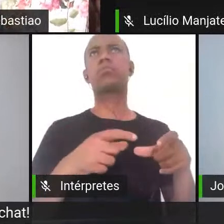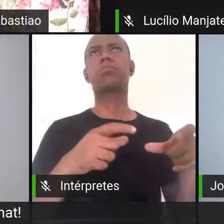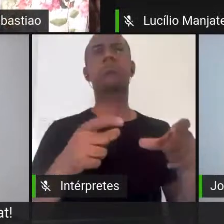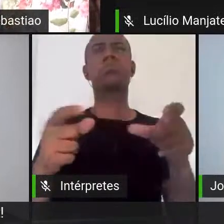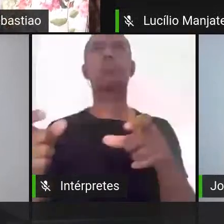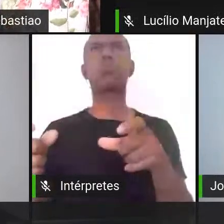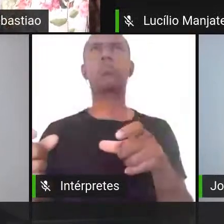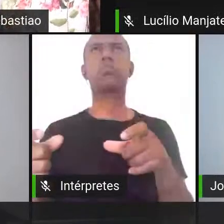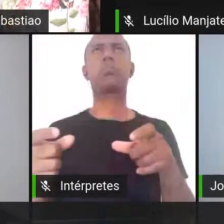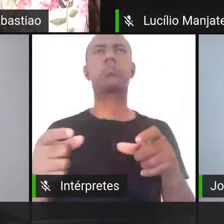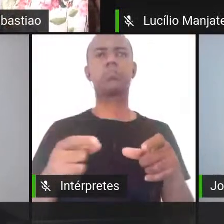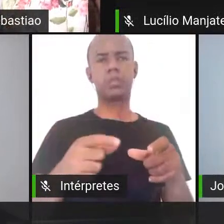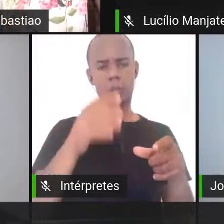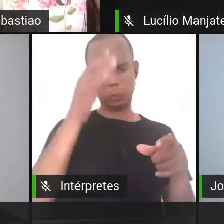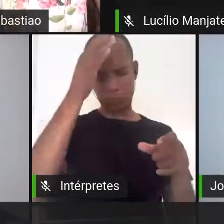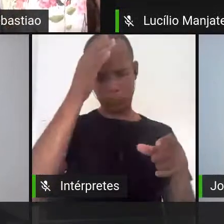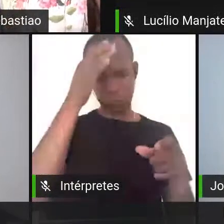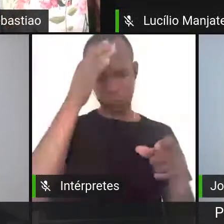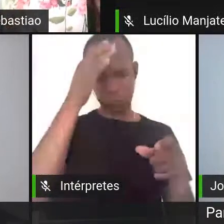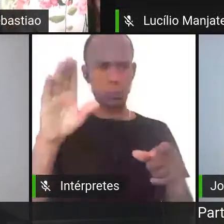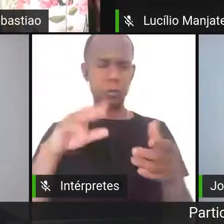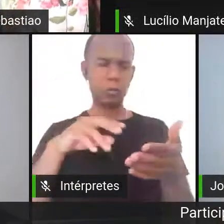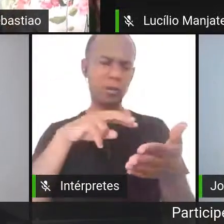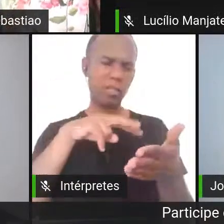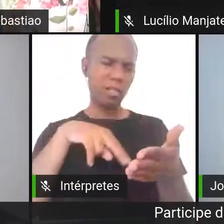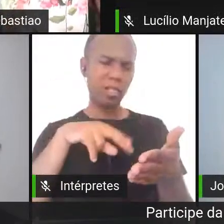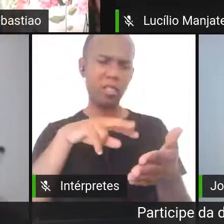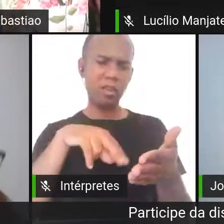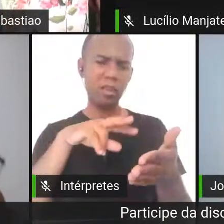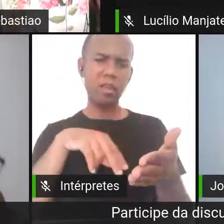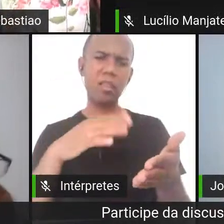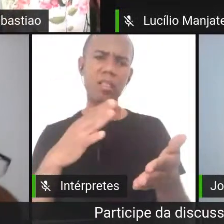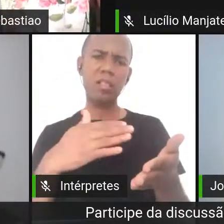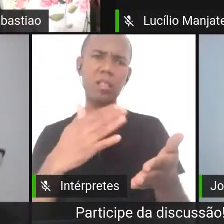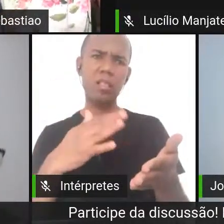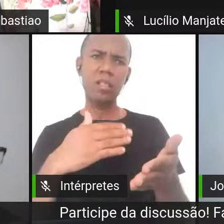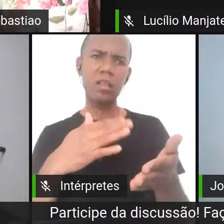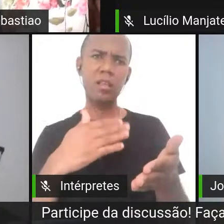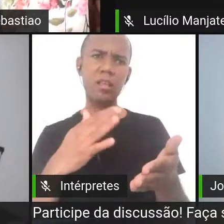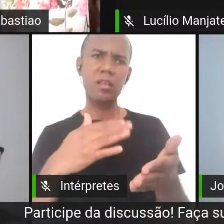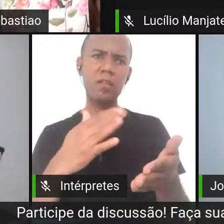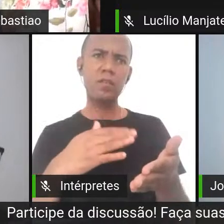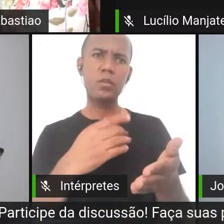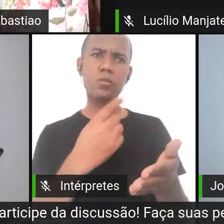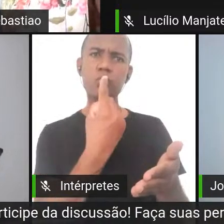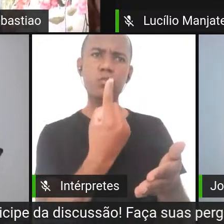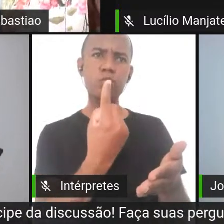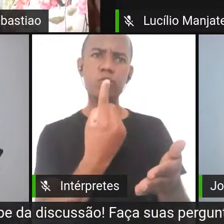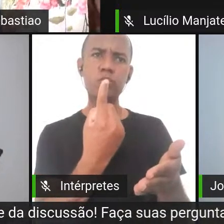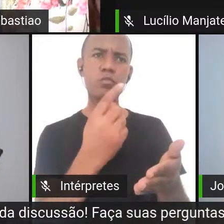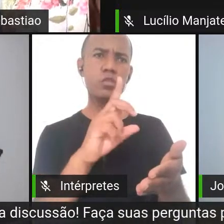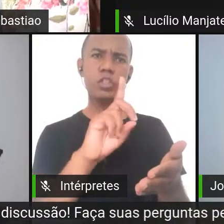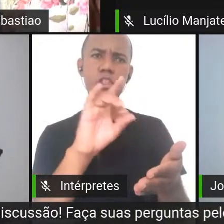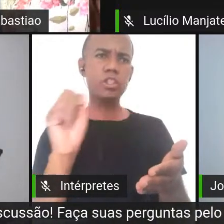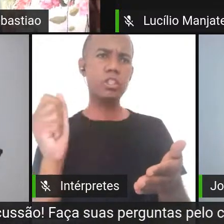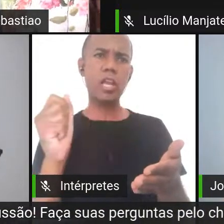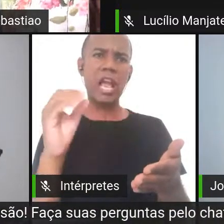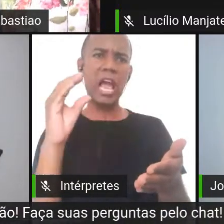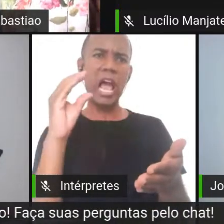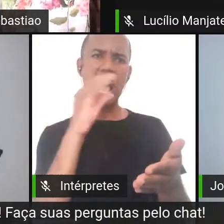ou para adultos. Os miúdos que leem os livros num ápice. Num dia, um miúdo